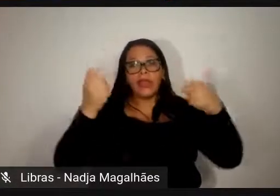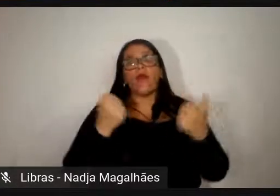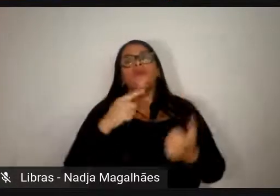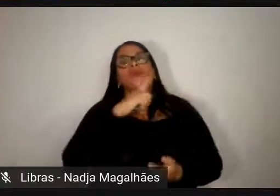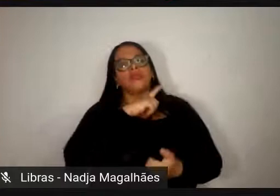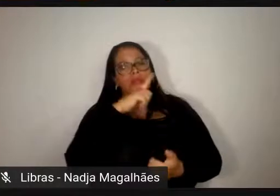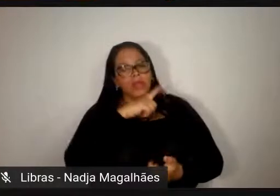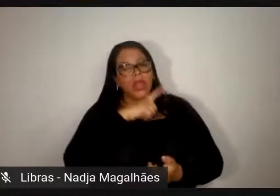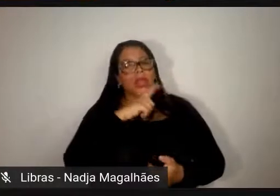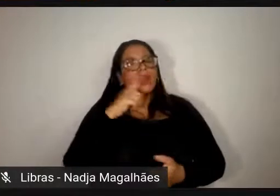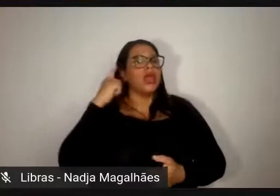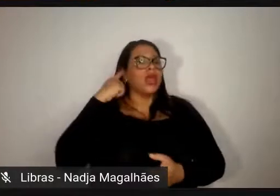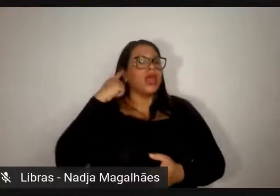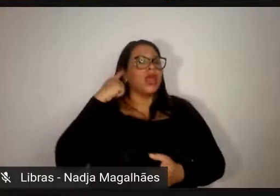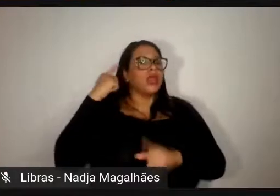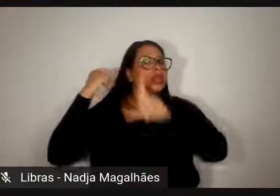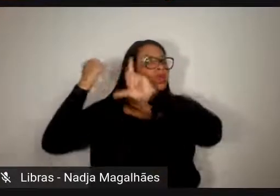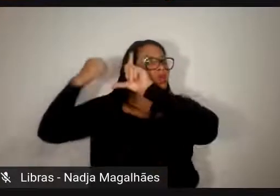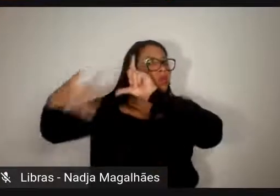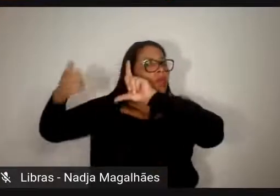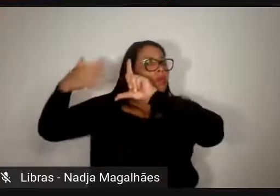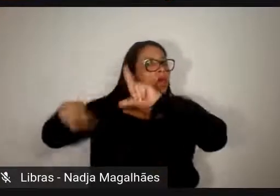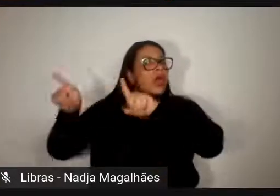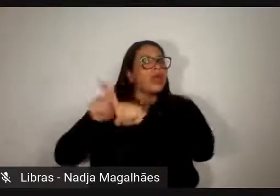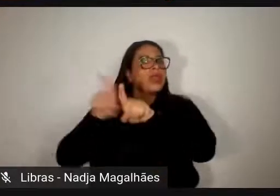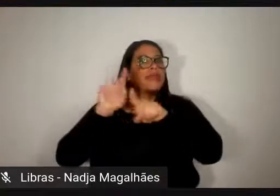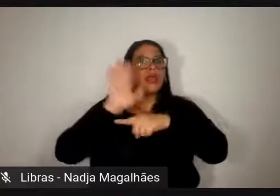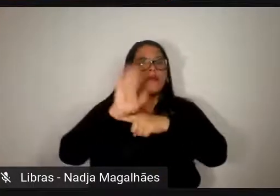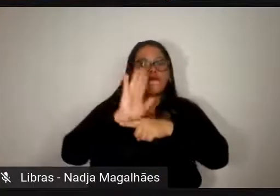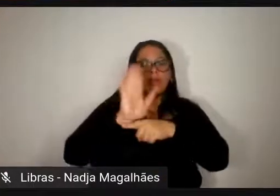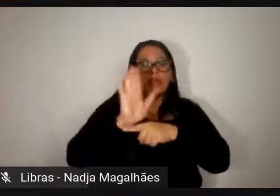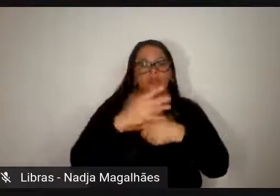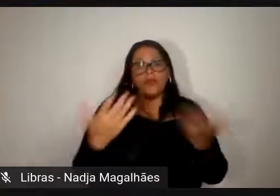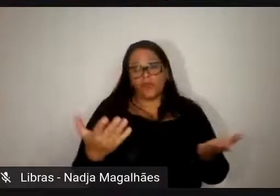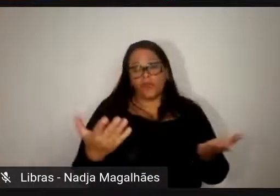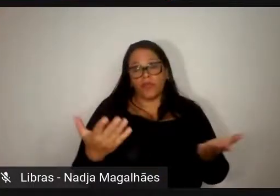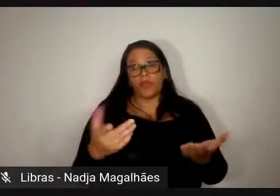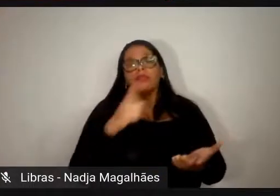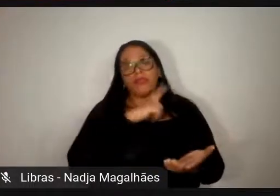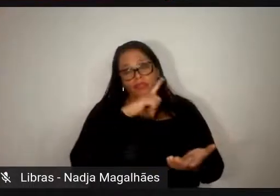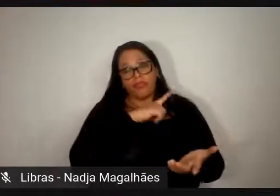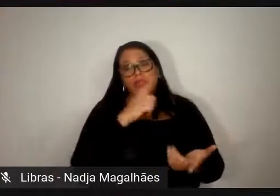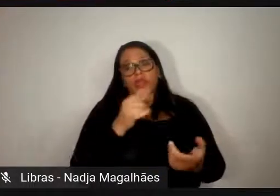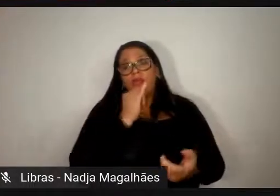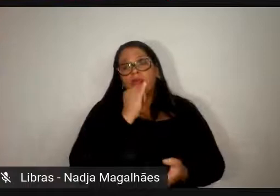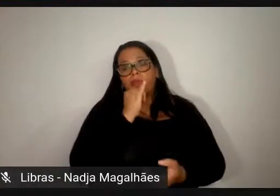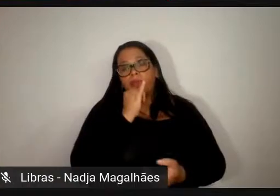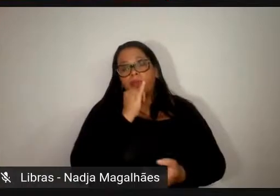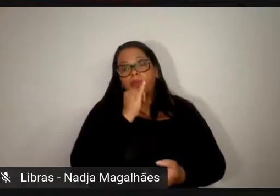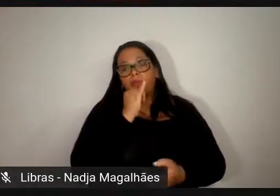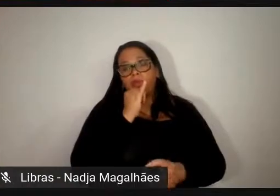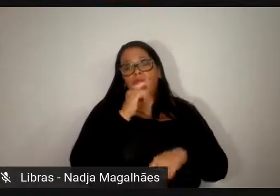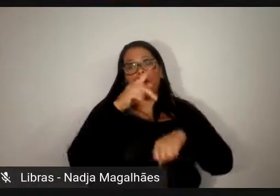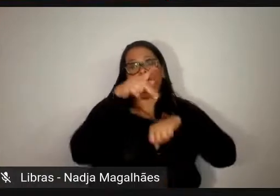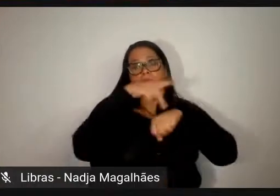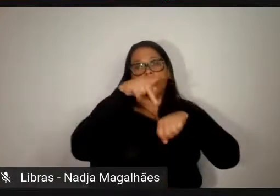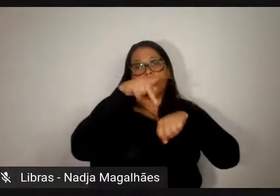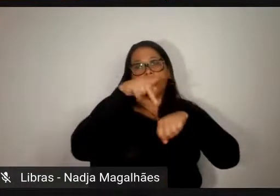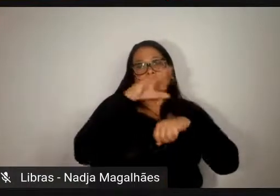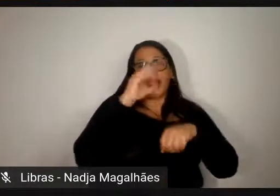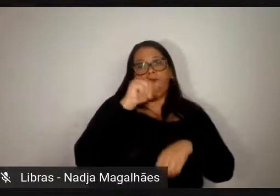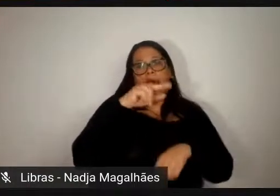né, sobre o áudio e sobre o vídeo, mesmo nas iniciativas que não são eles que transmitem, né, como, por exemplo, no canal estatal, na